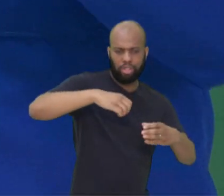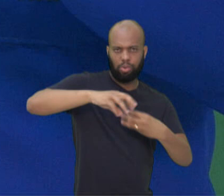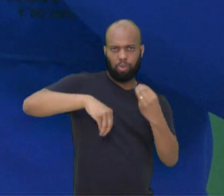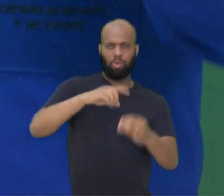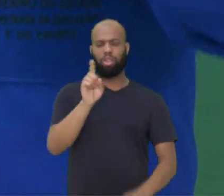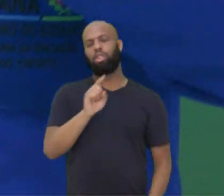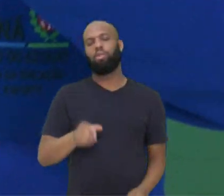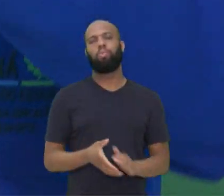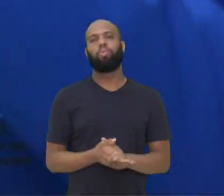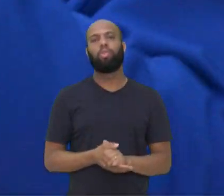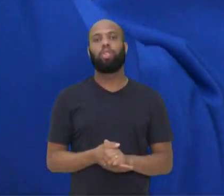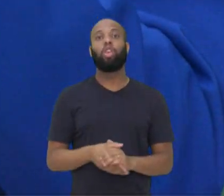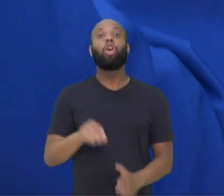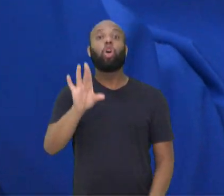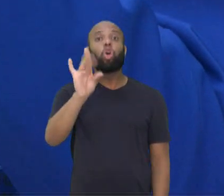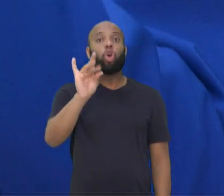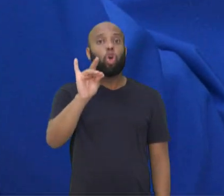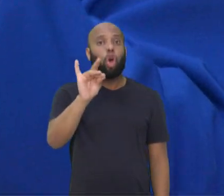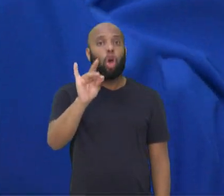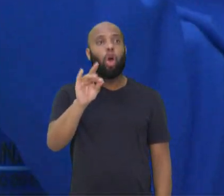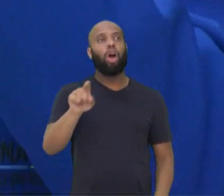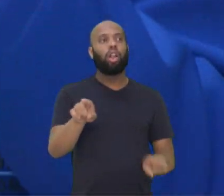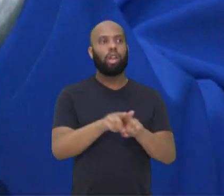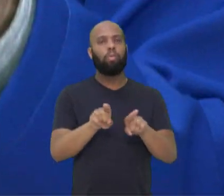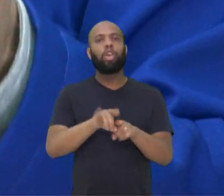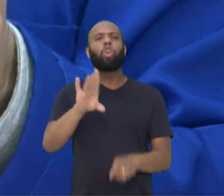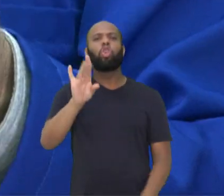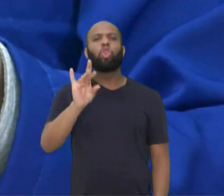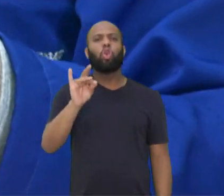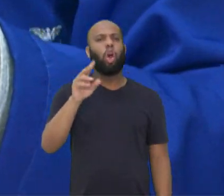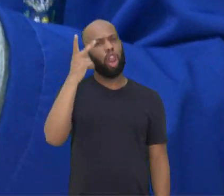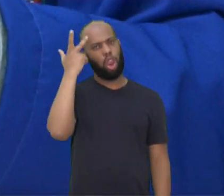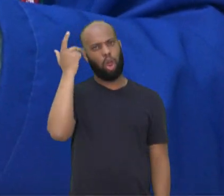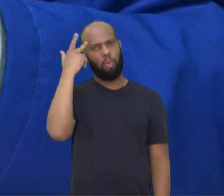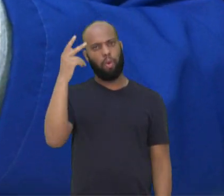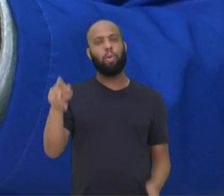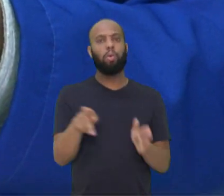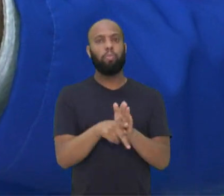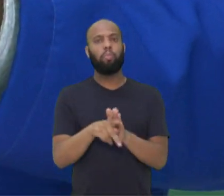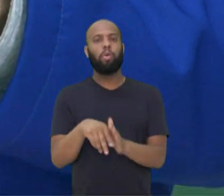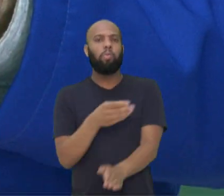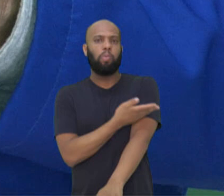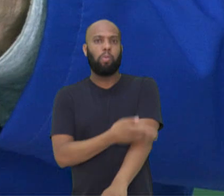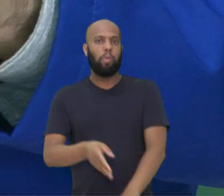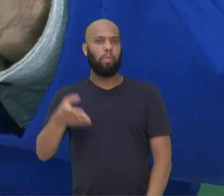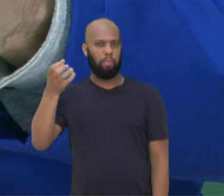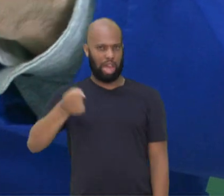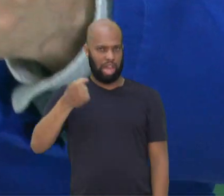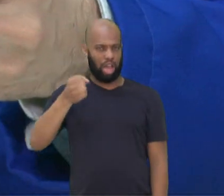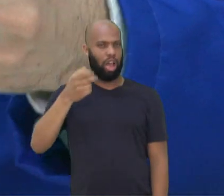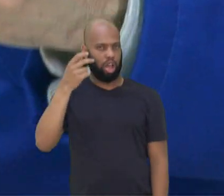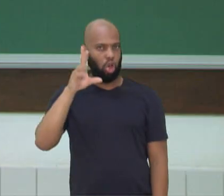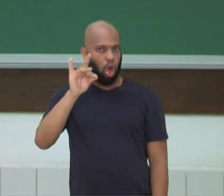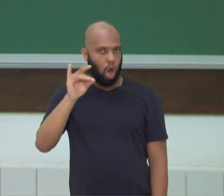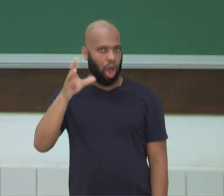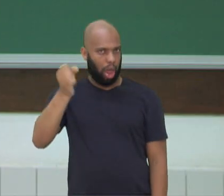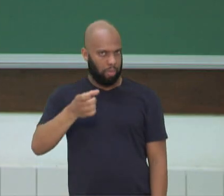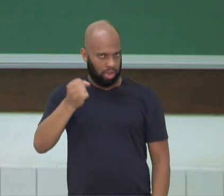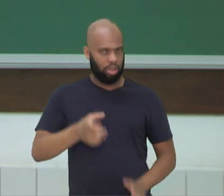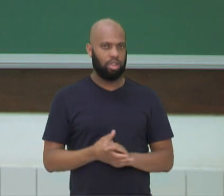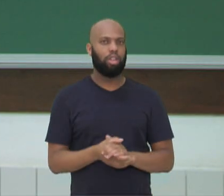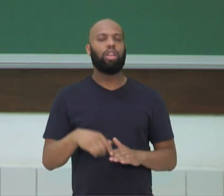pegar cola, misturar a cola, essa branca que a gente tem no nosso dia a dia, na nossa mochila, no